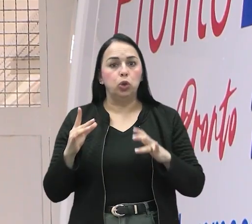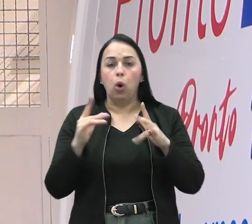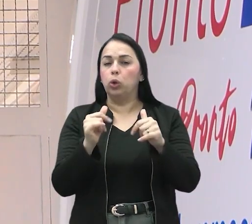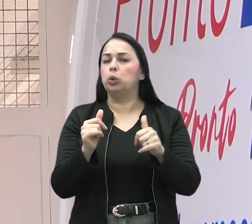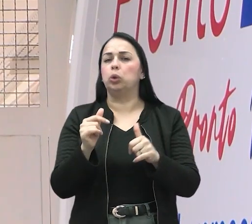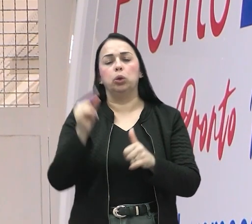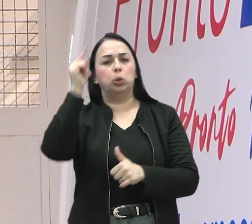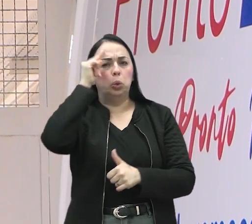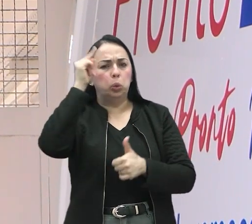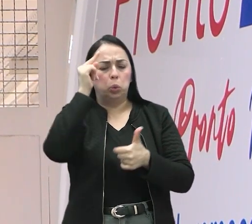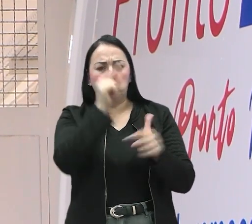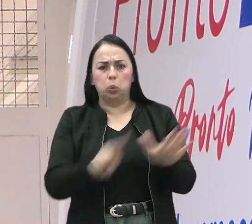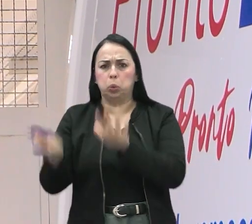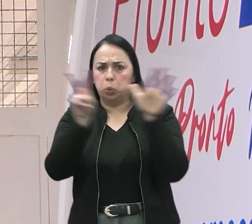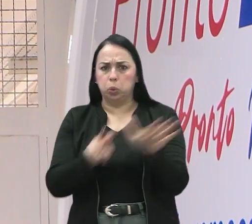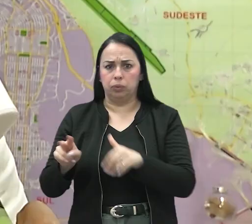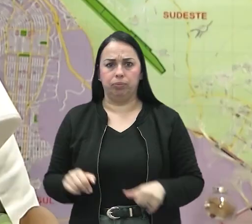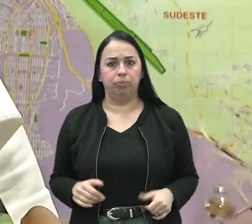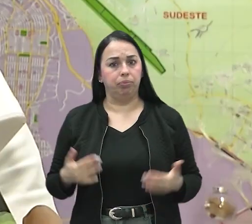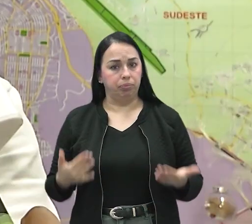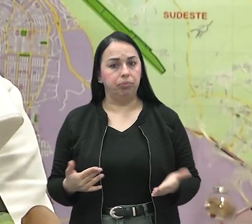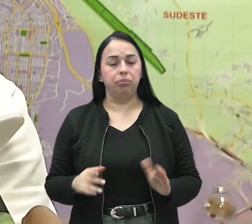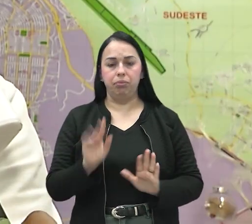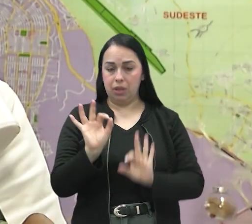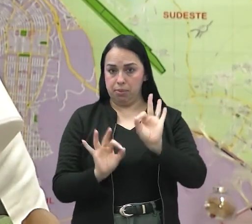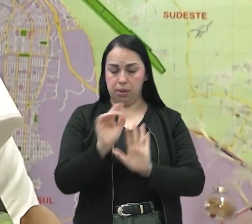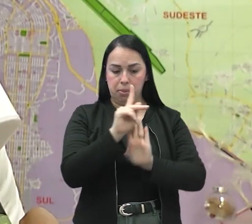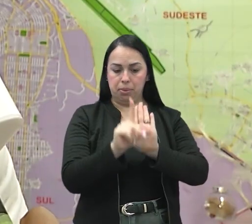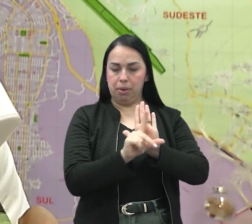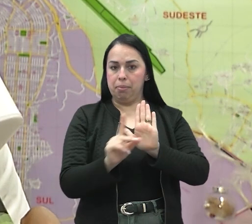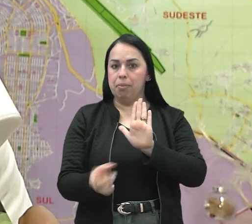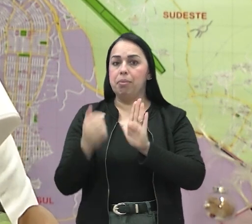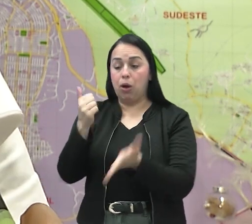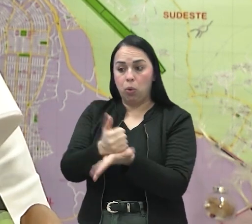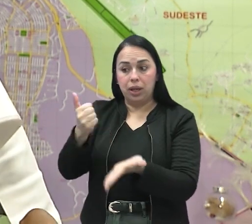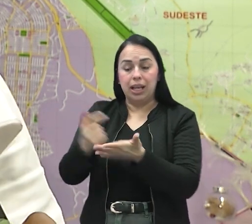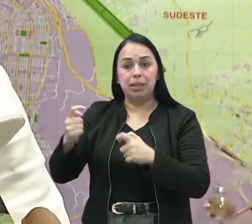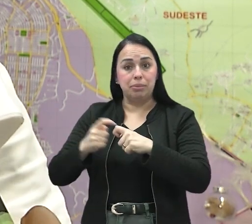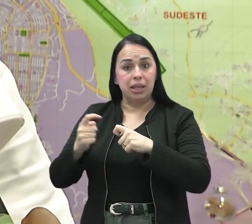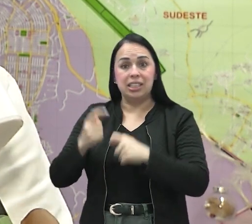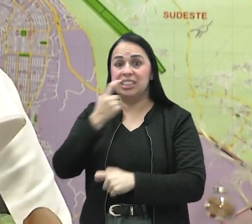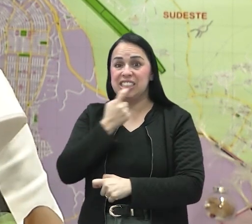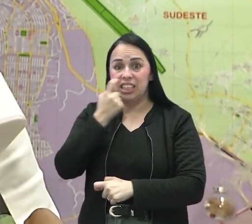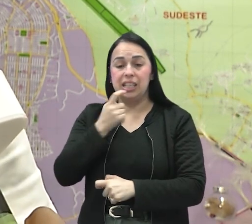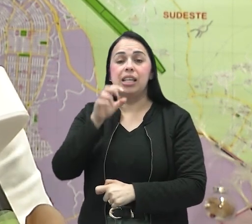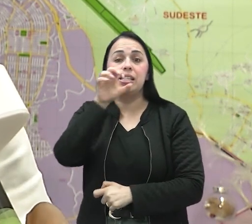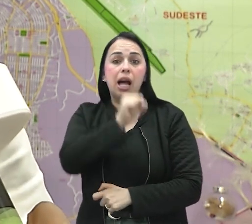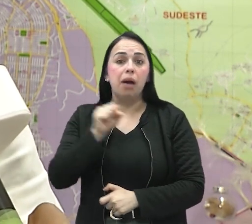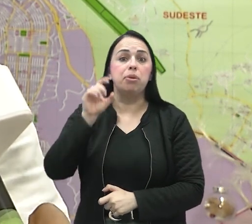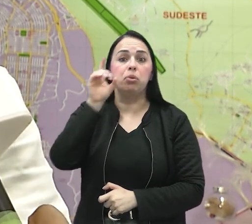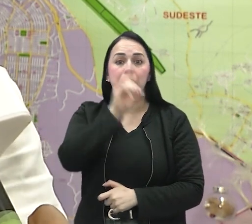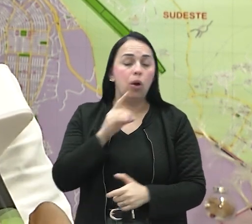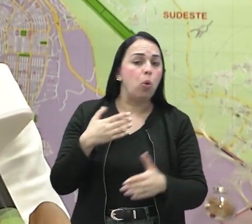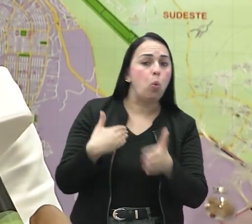todos os dias da semana, a qualquer hora. A gente colocou o projeto para essa implantação para que, aos finais de semana,